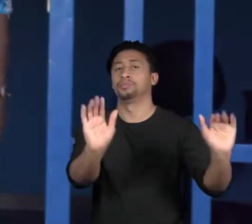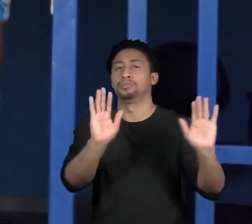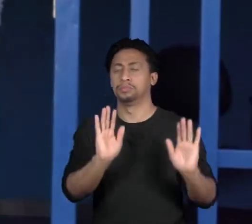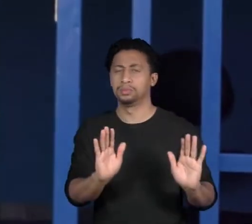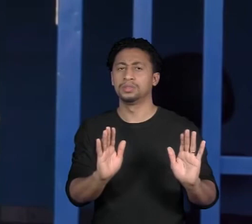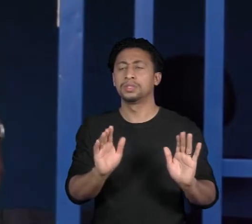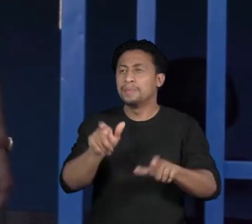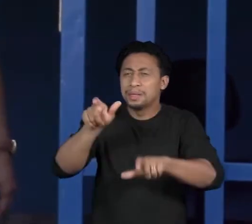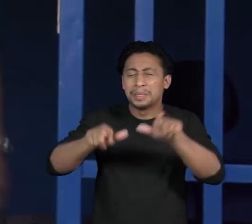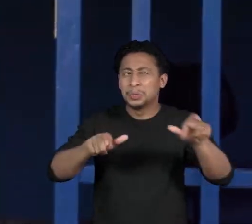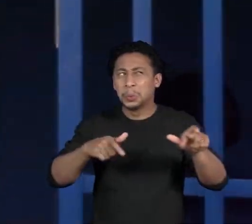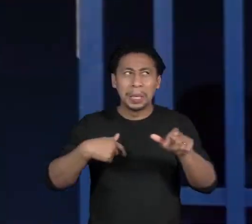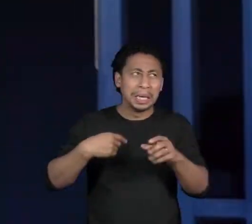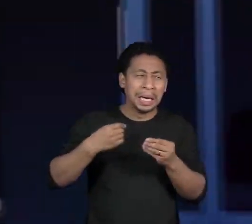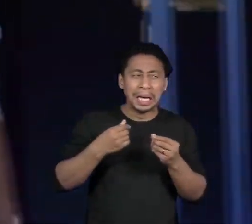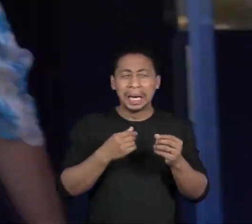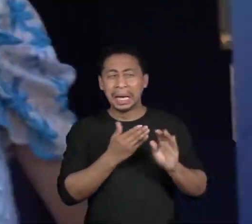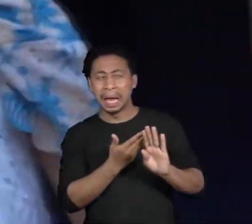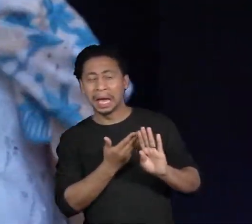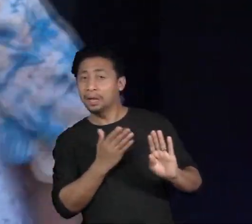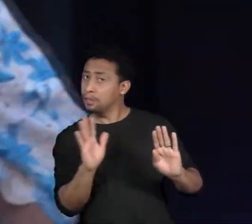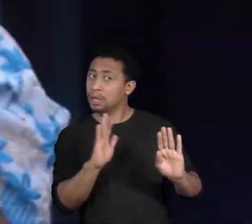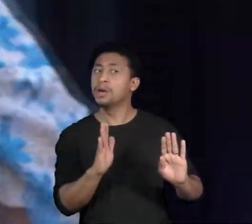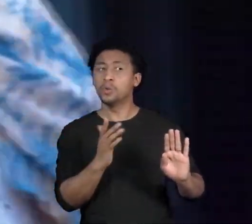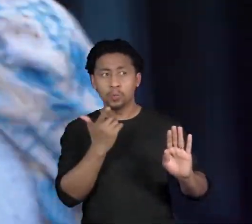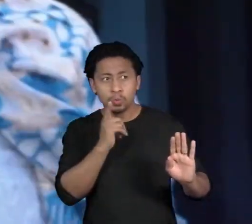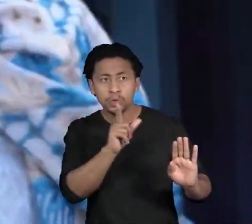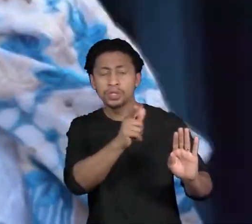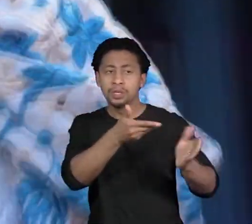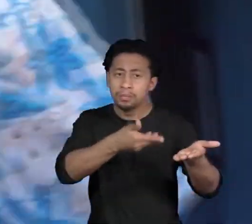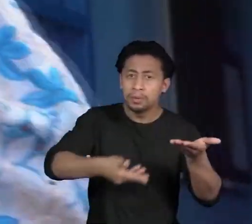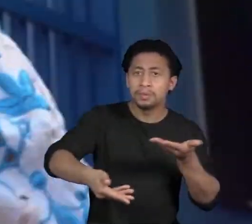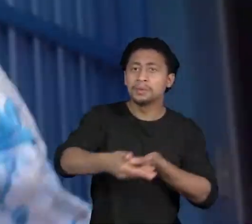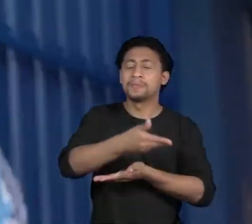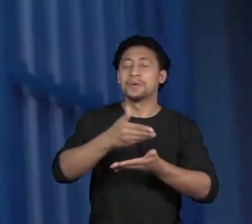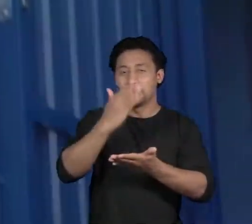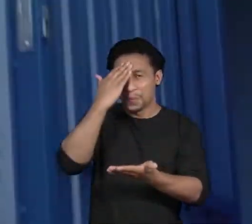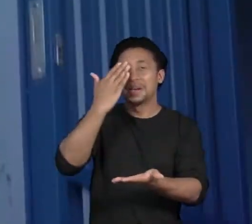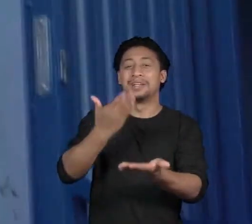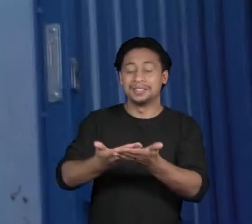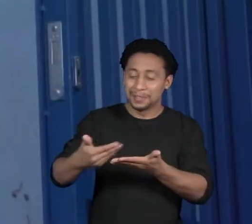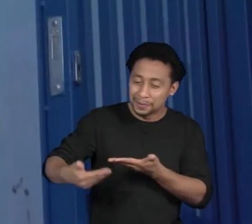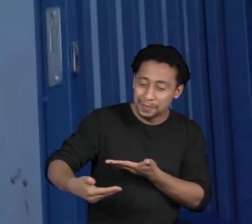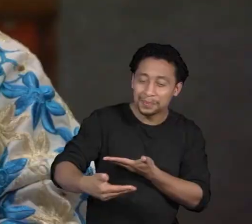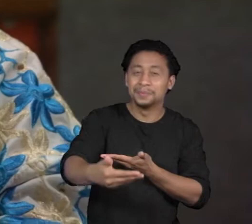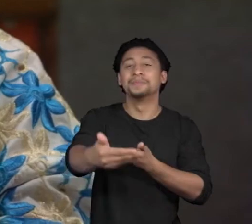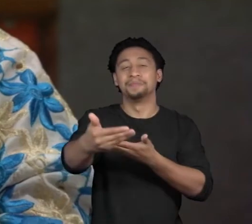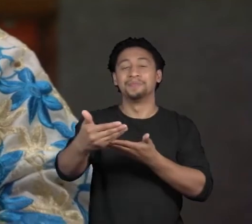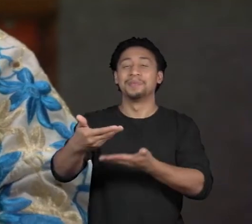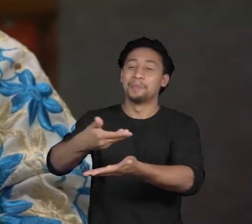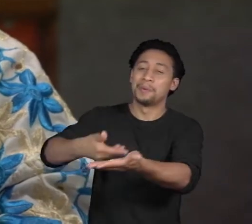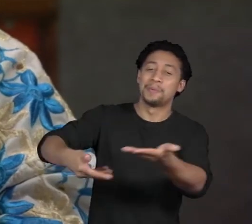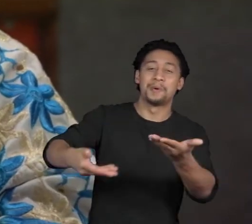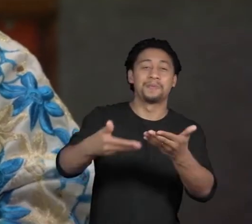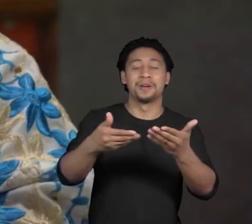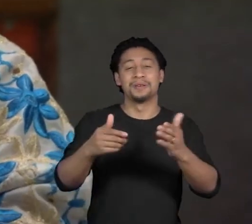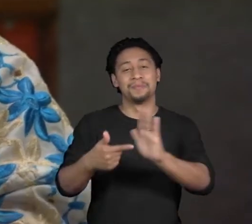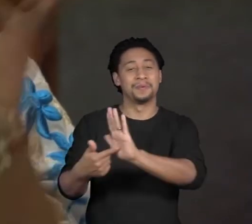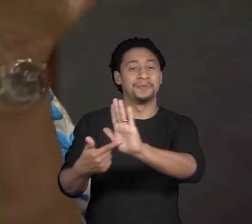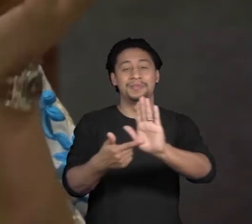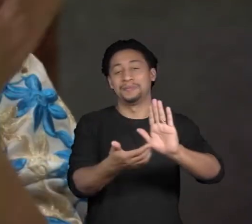como pessoa, como praticante, foi muito importante a gente trabalhar nesse meio, porque é uma forma de